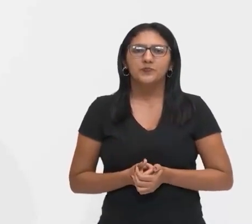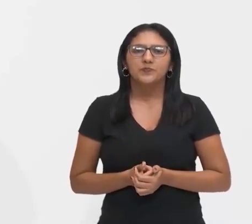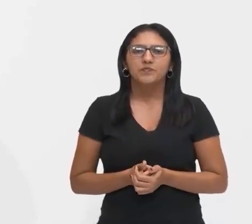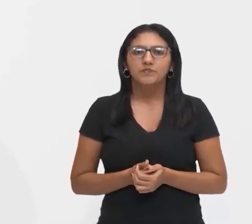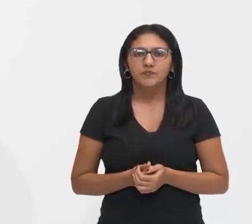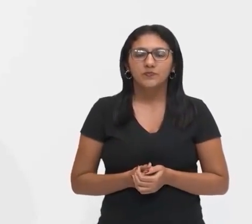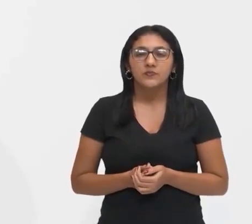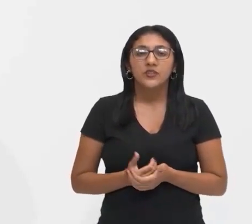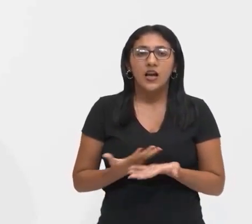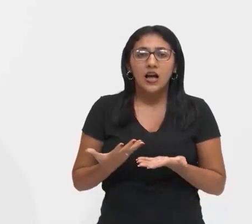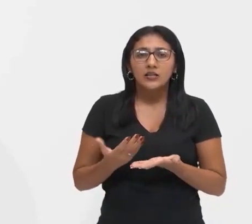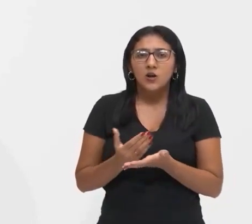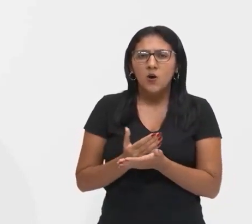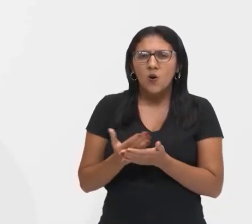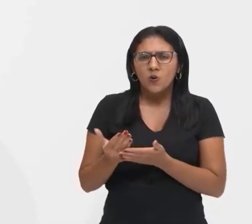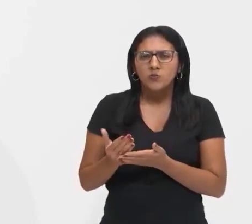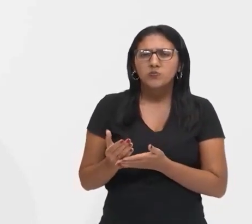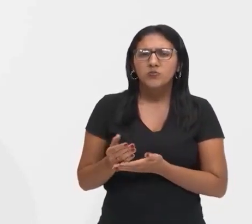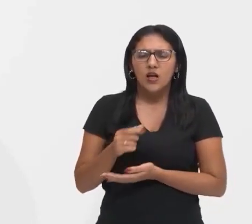Assim,